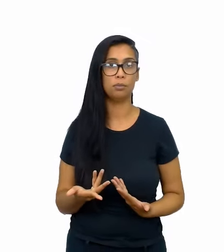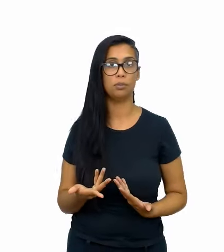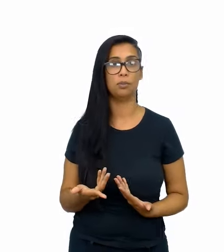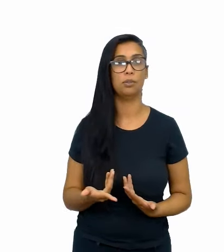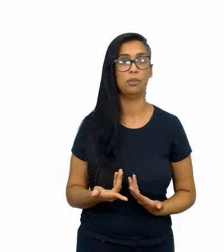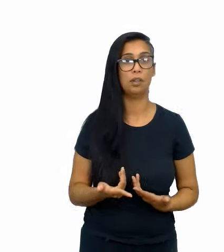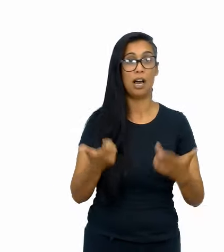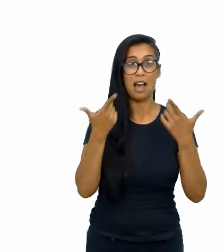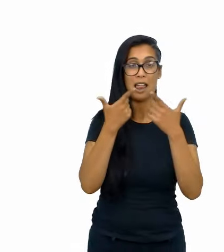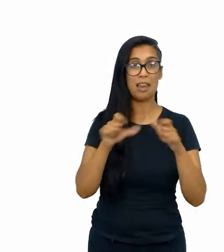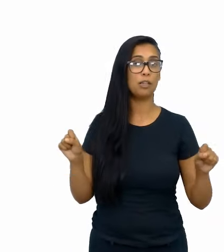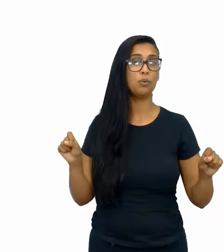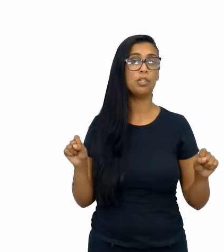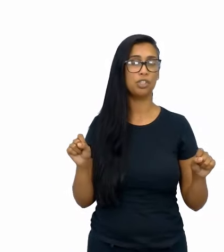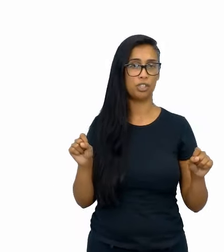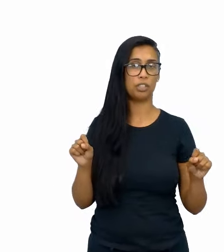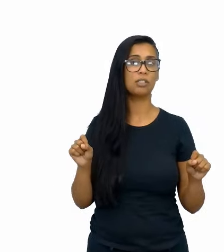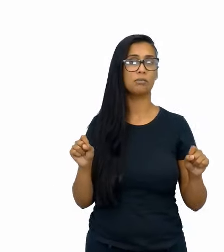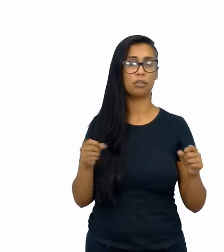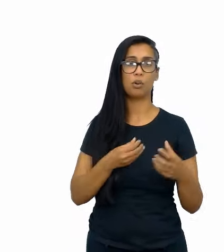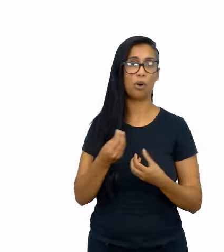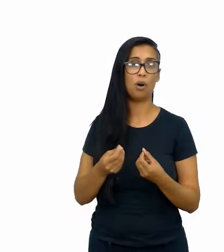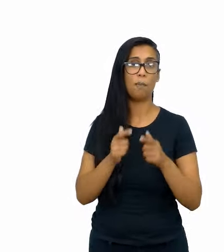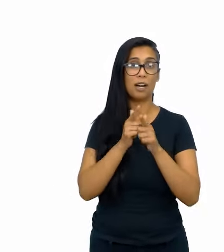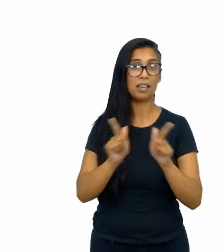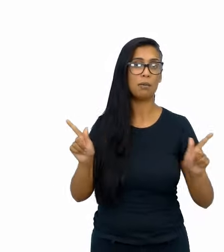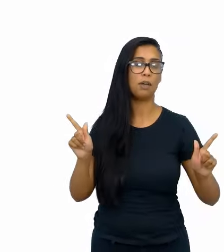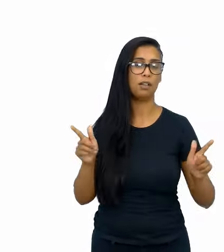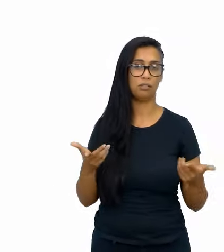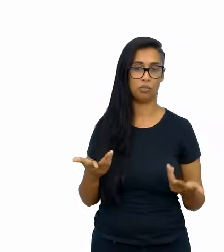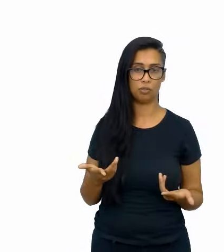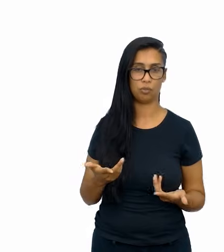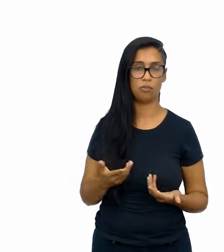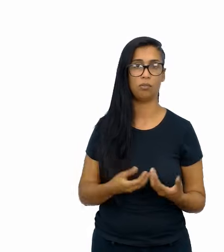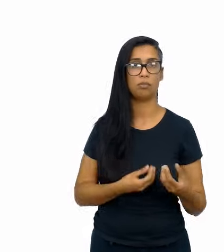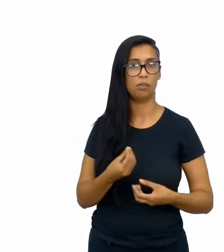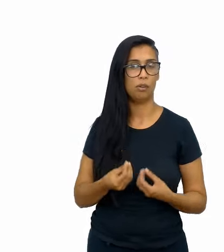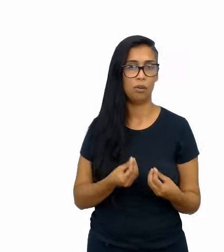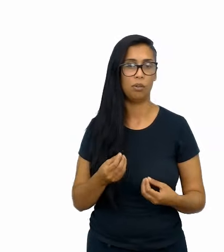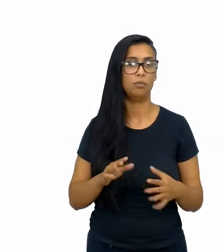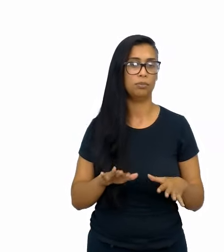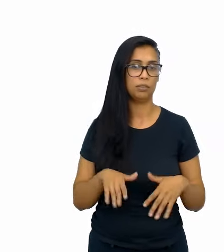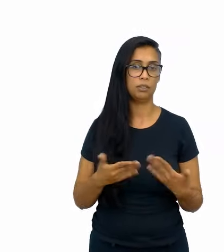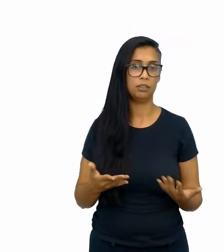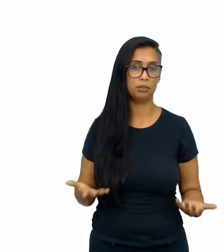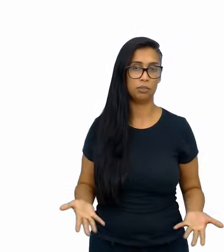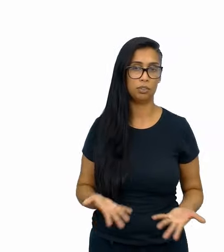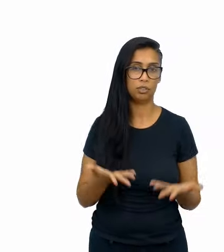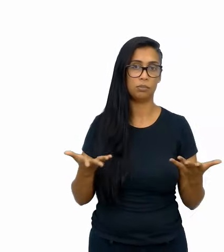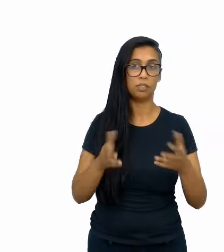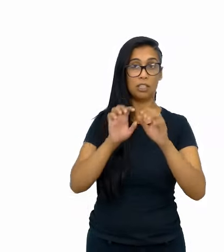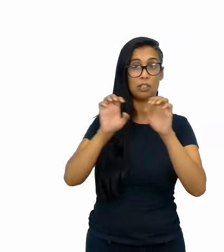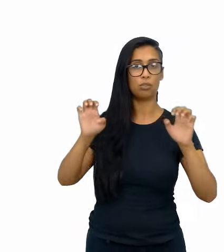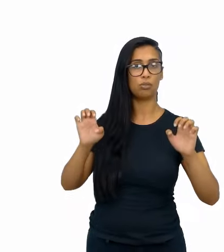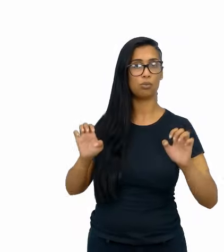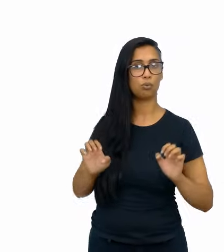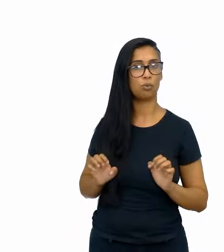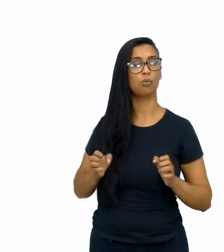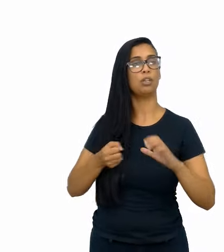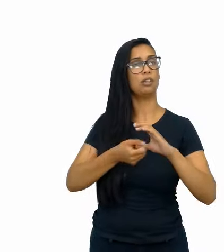vai ser empregado, ele pode ser mais informal por se tratar de um relato pessoal, né? A estrutura, né,